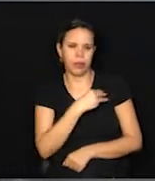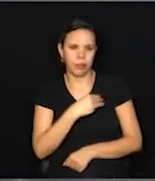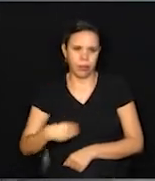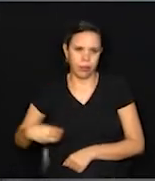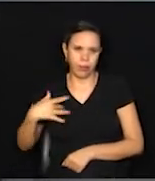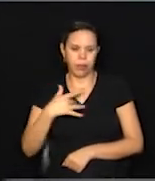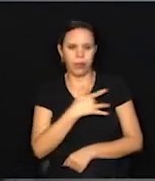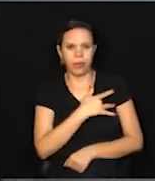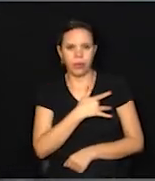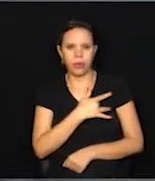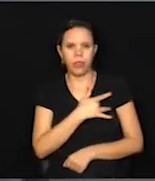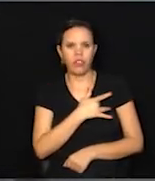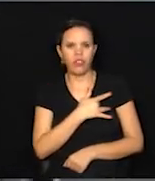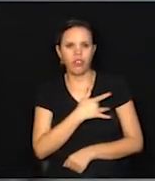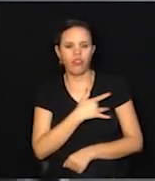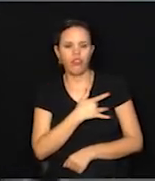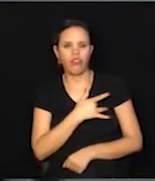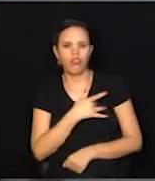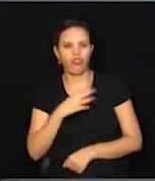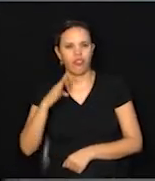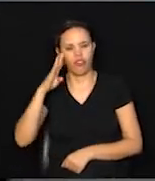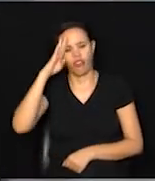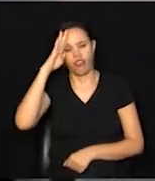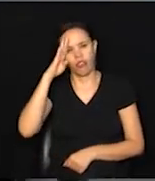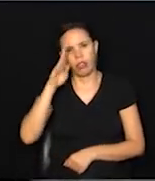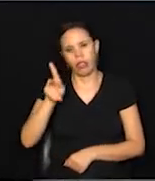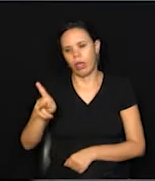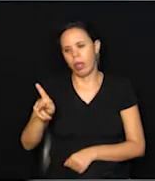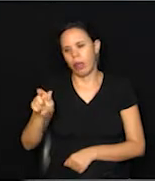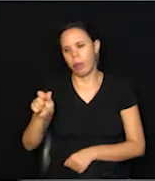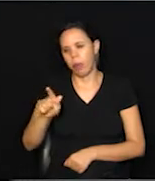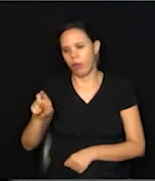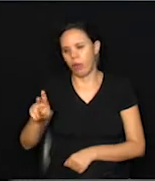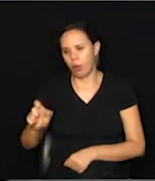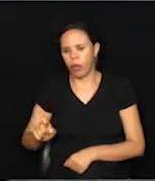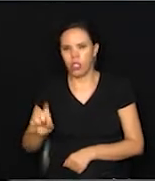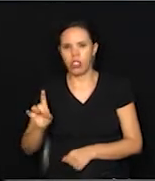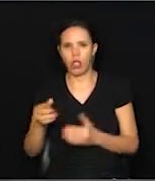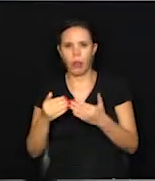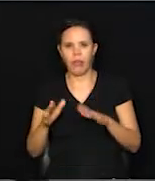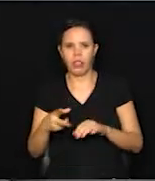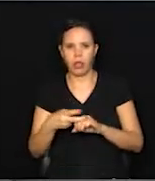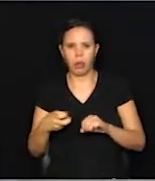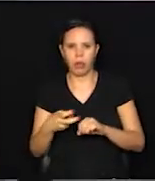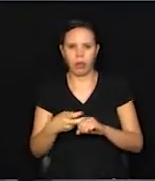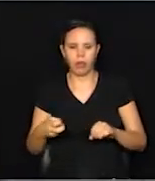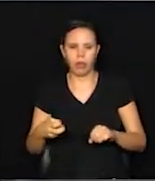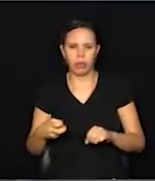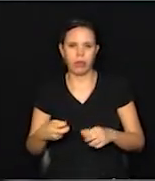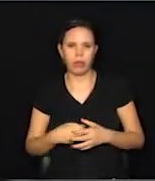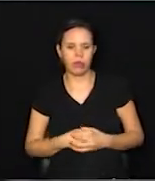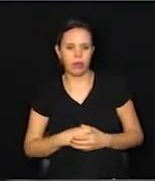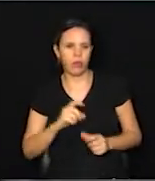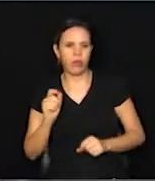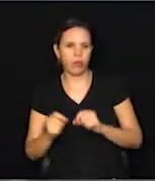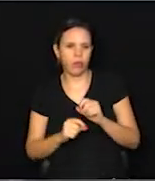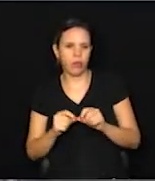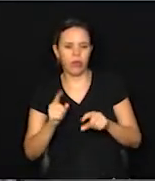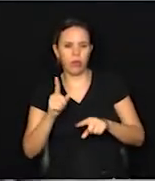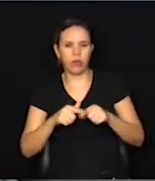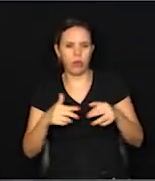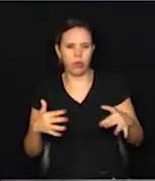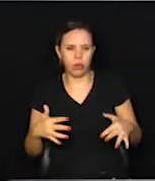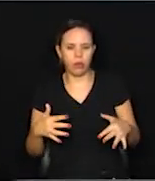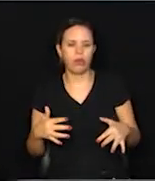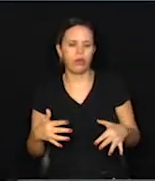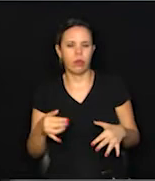Pazuello, estava em Manaus, mas para fazer o lançamento de um aplicativo, né, aplicativo do kit COVID. Quer dizer, a